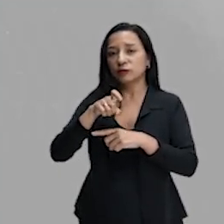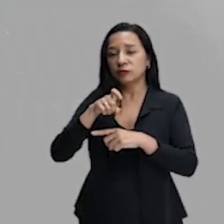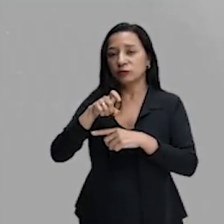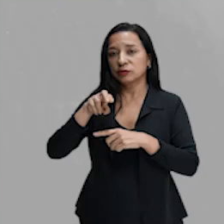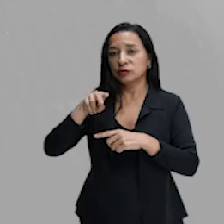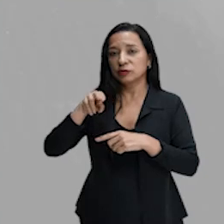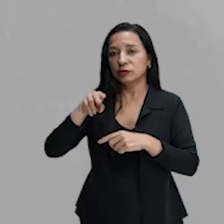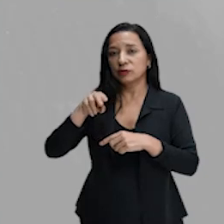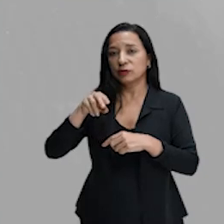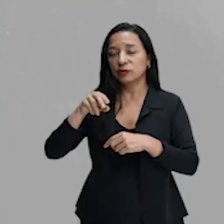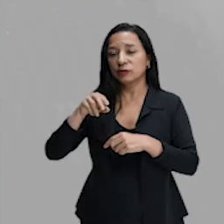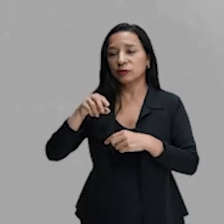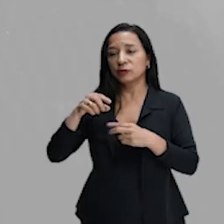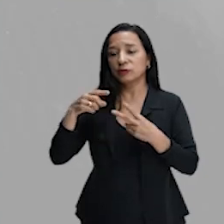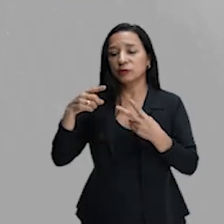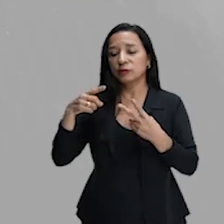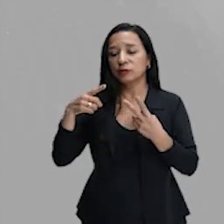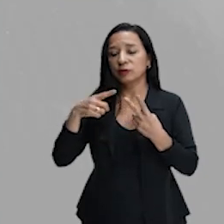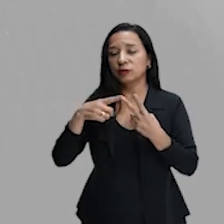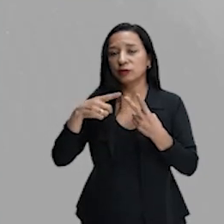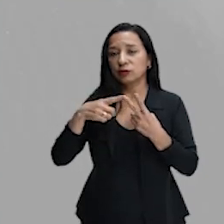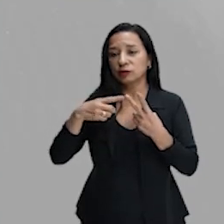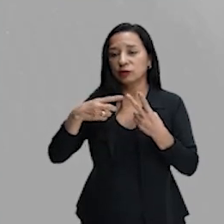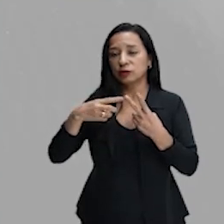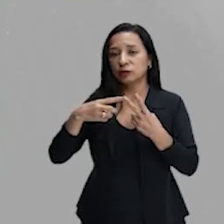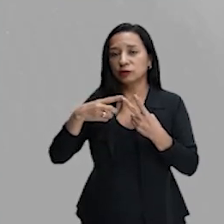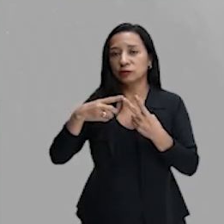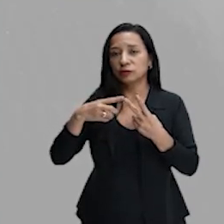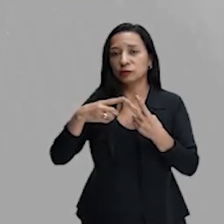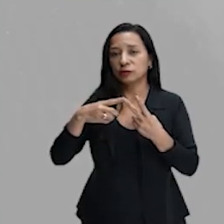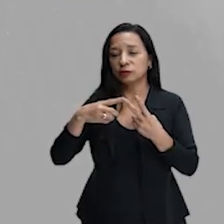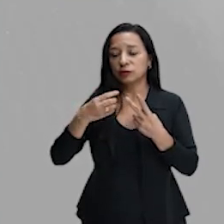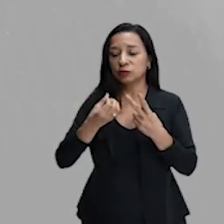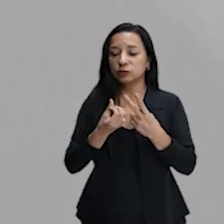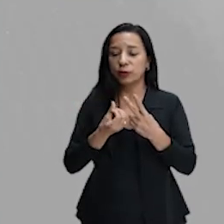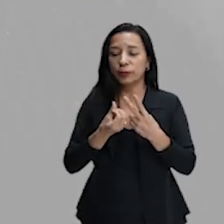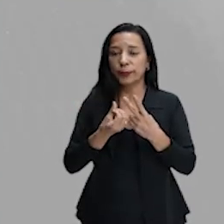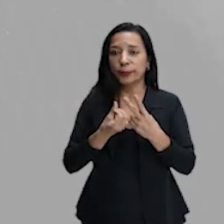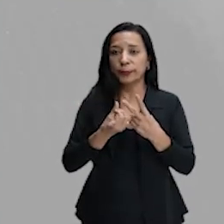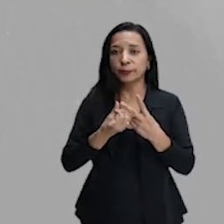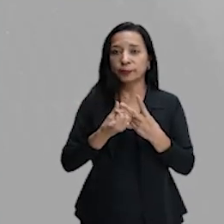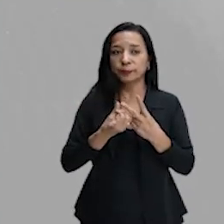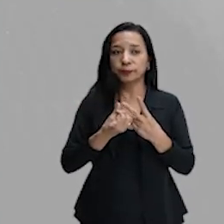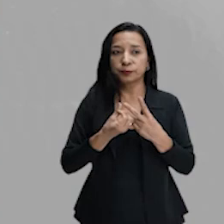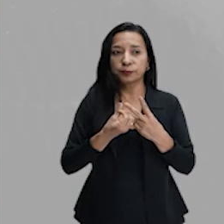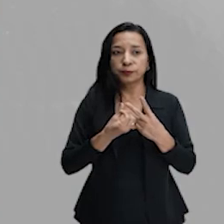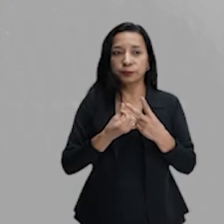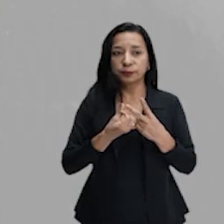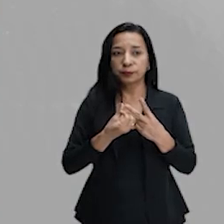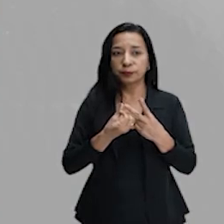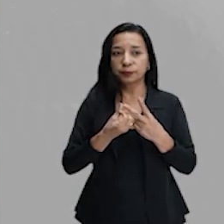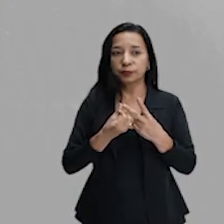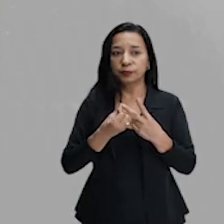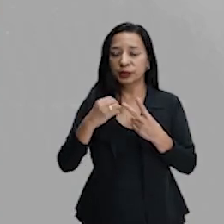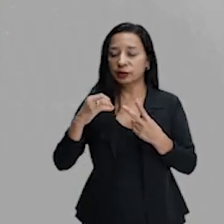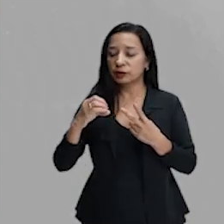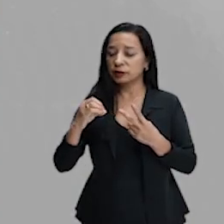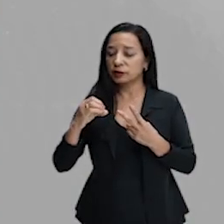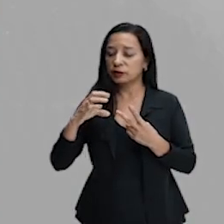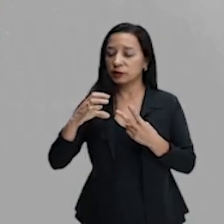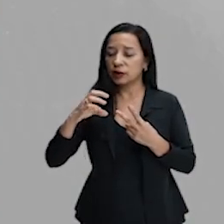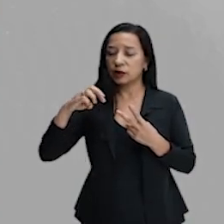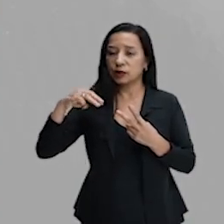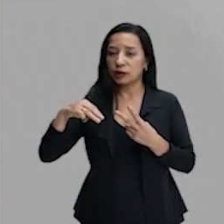igual a ra qu 36 que é igual a 6 tá então eu precisei